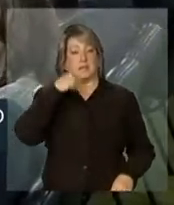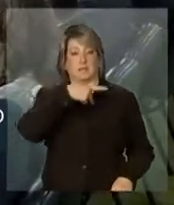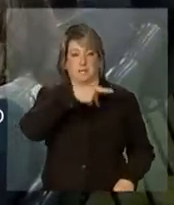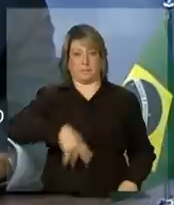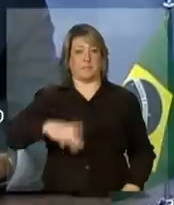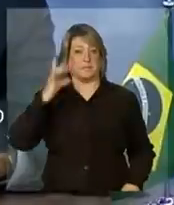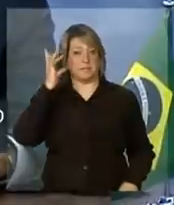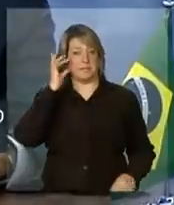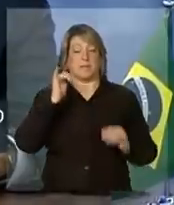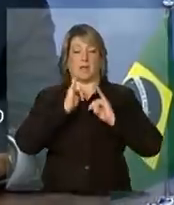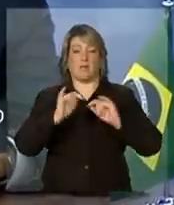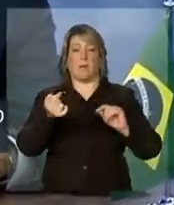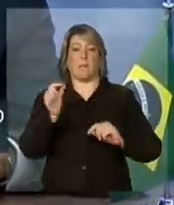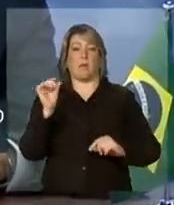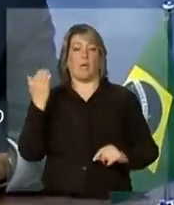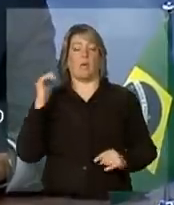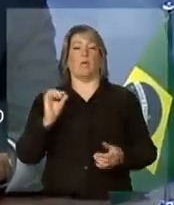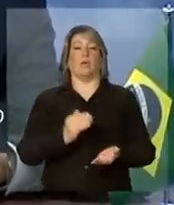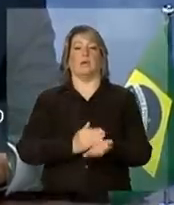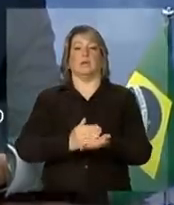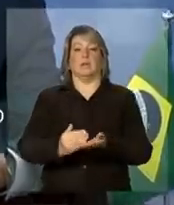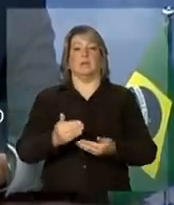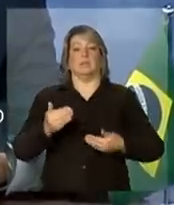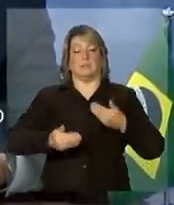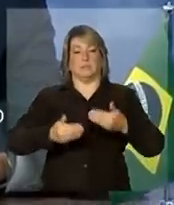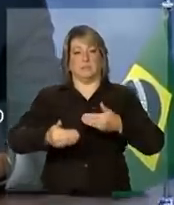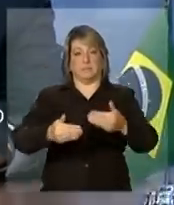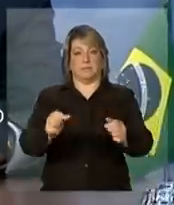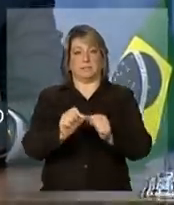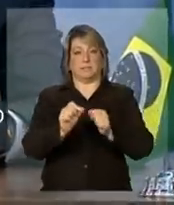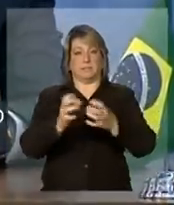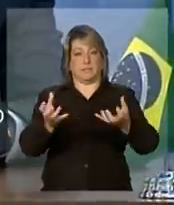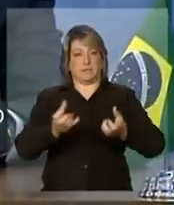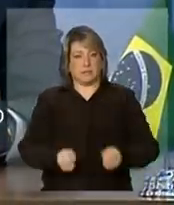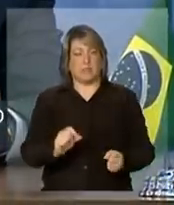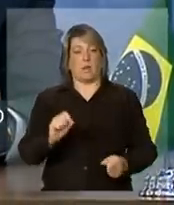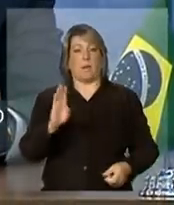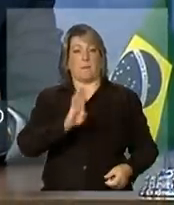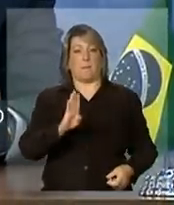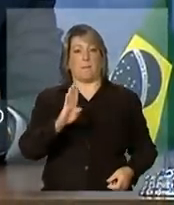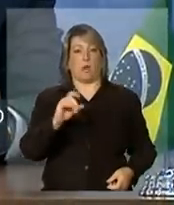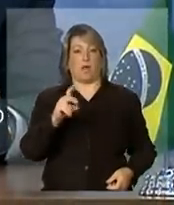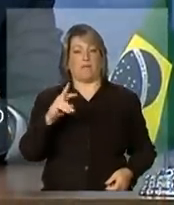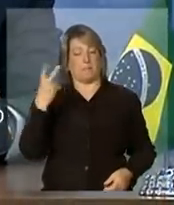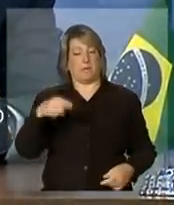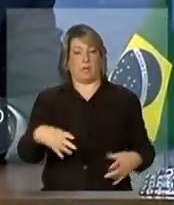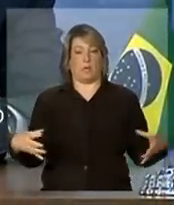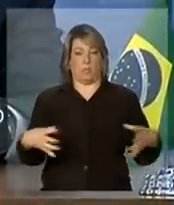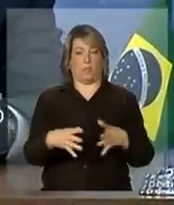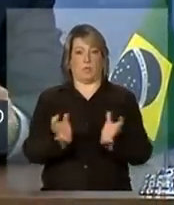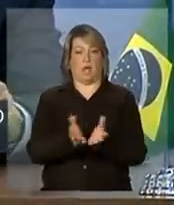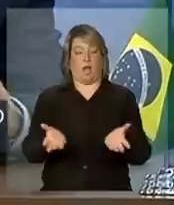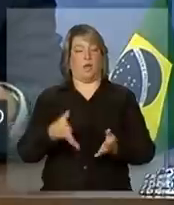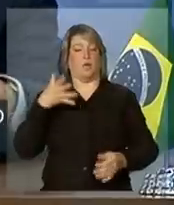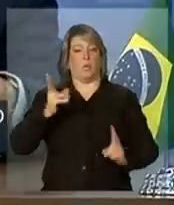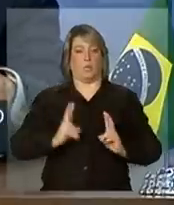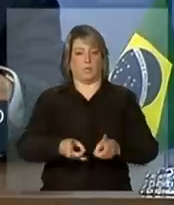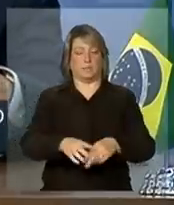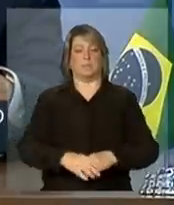anunciou há pouco o início do processo de adesão da Bolívia ao bloco. Vamos continuar a ouvir o